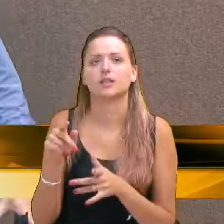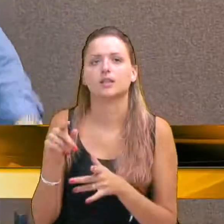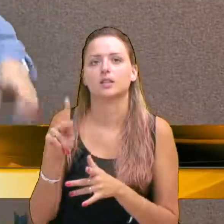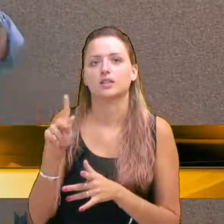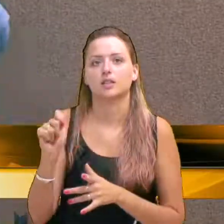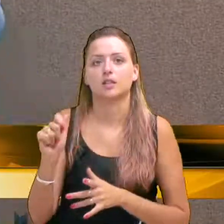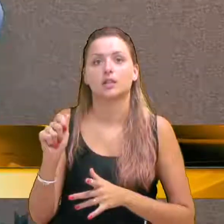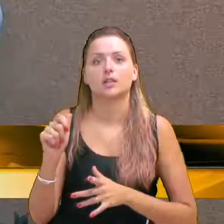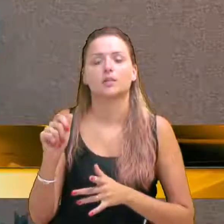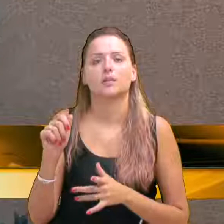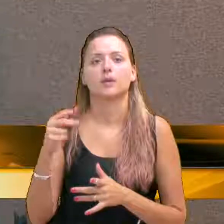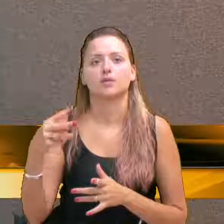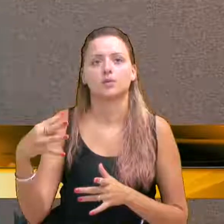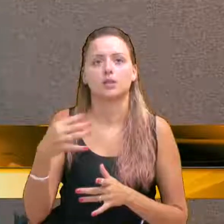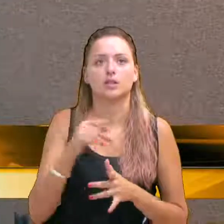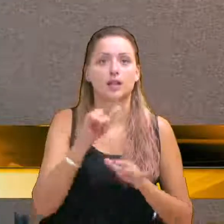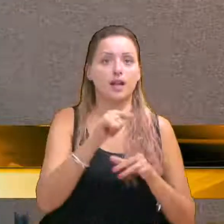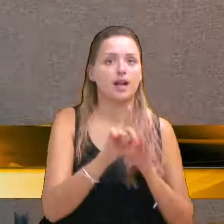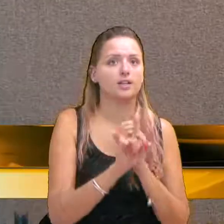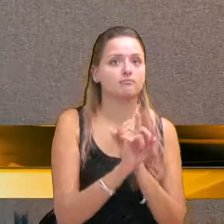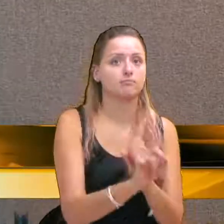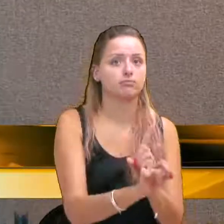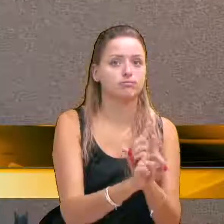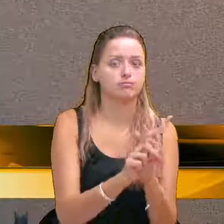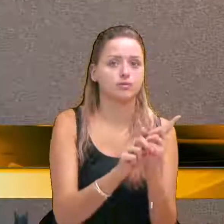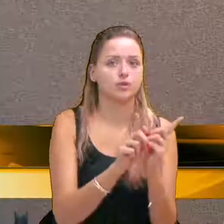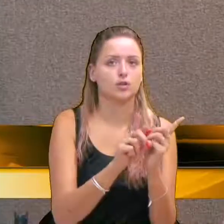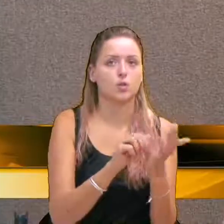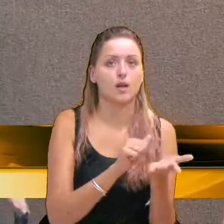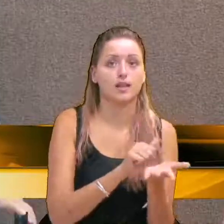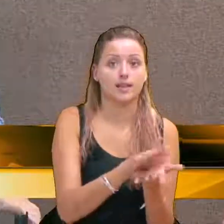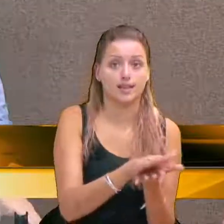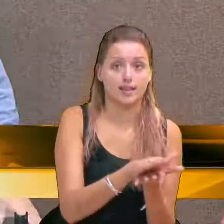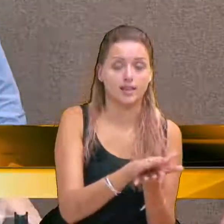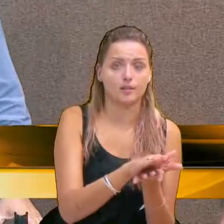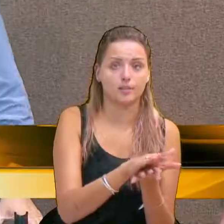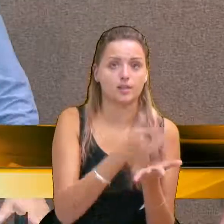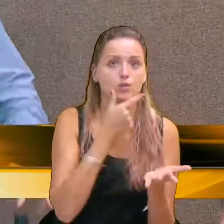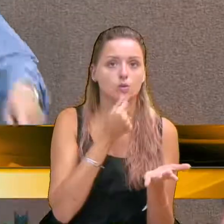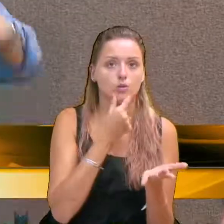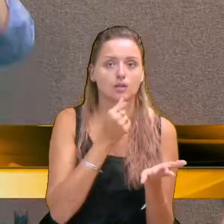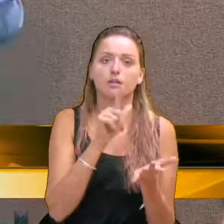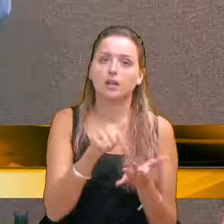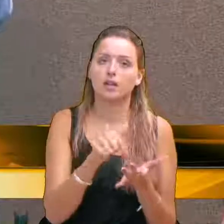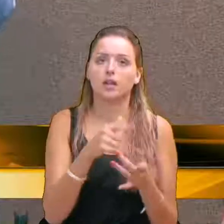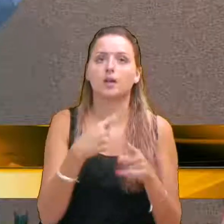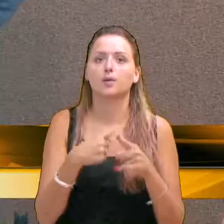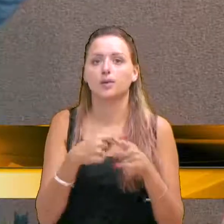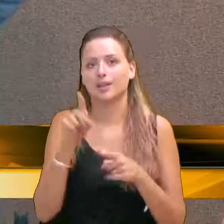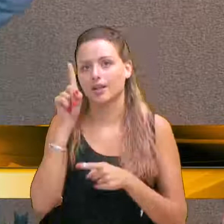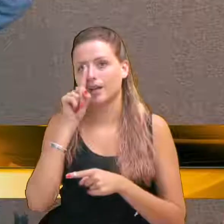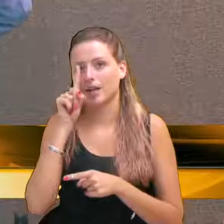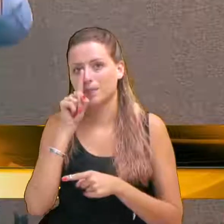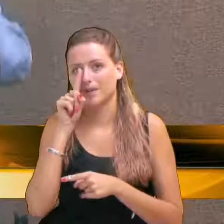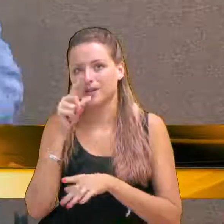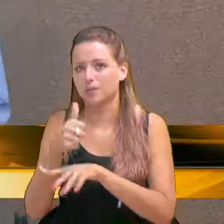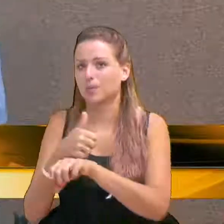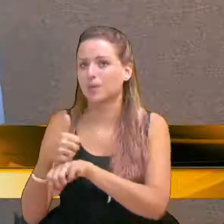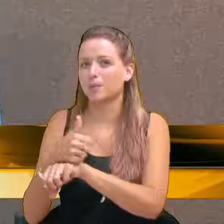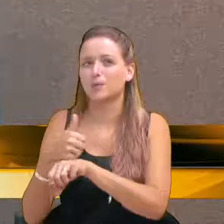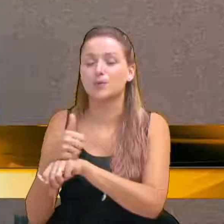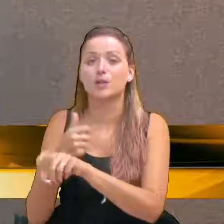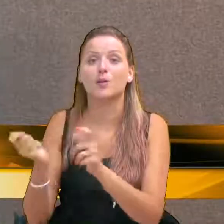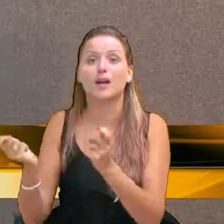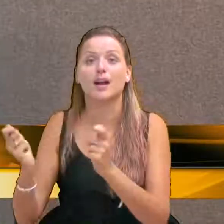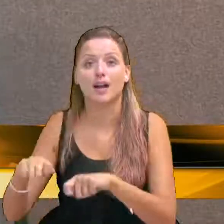E talvez a represália, efetivamente, com a demissão do guri lá, tenha sido pelo fato dessa mãe ser uma profissional